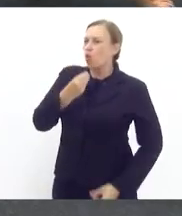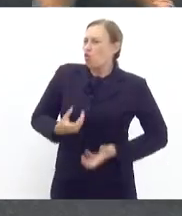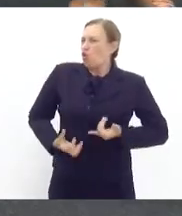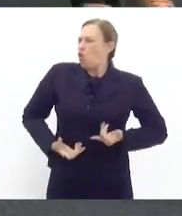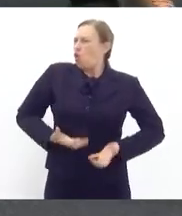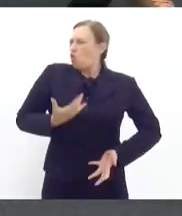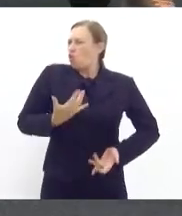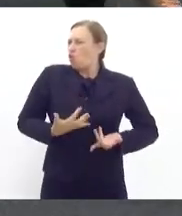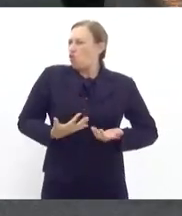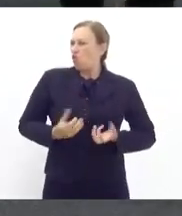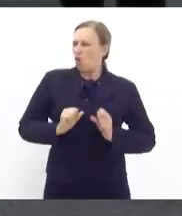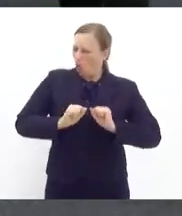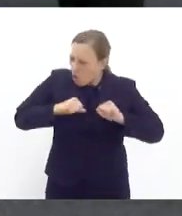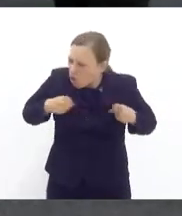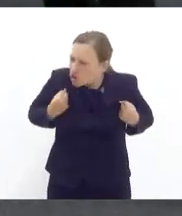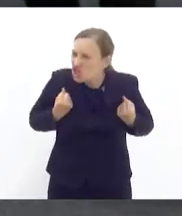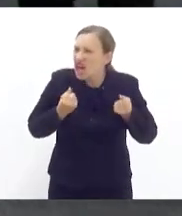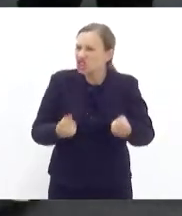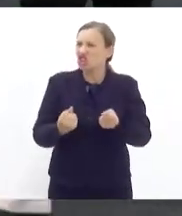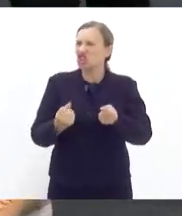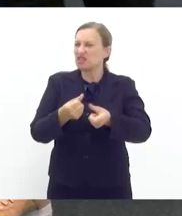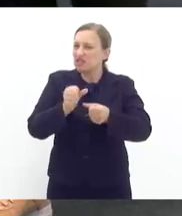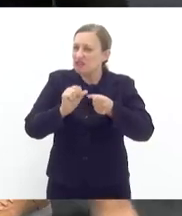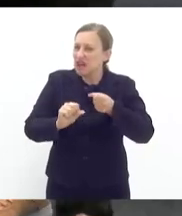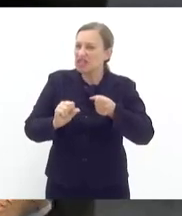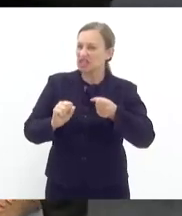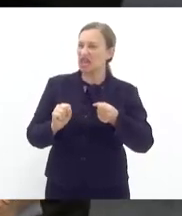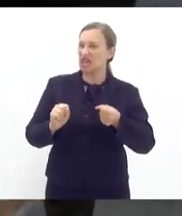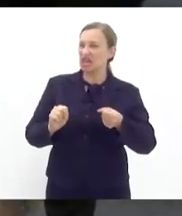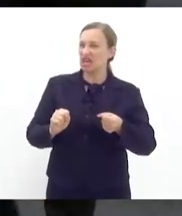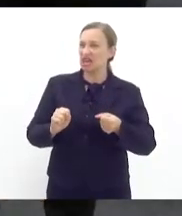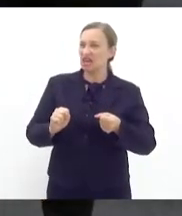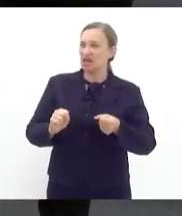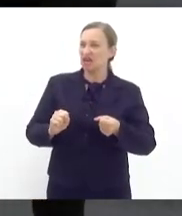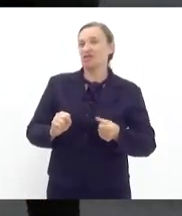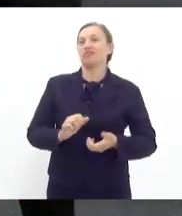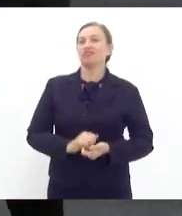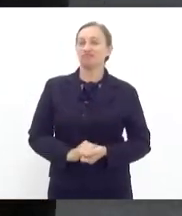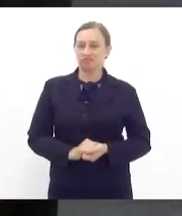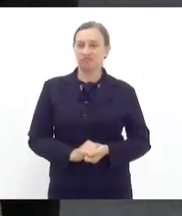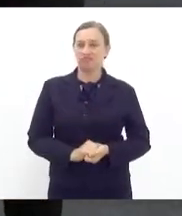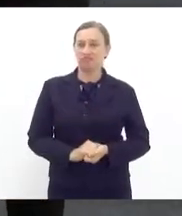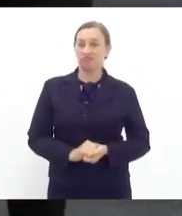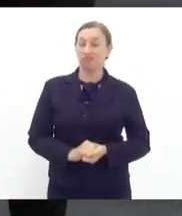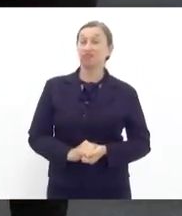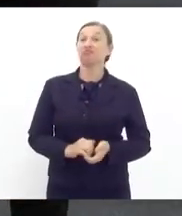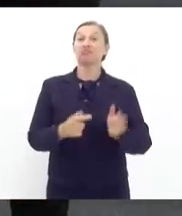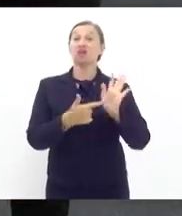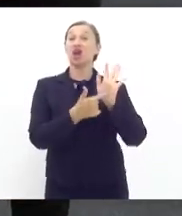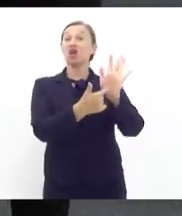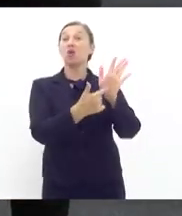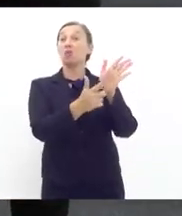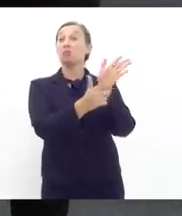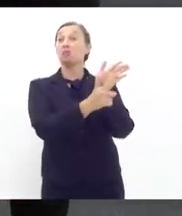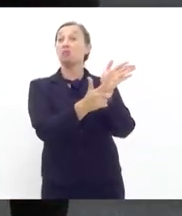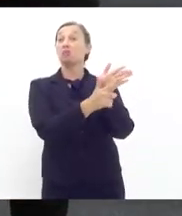propor a fazer alguma coisa e tentar fazer está aqui na Folha de São Paulo